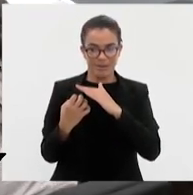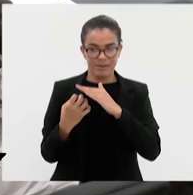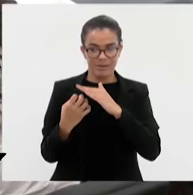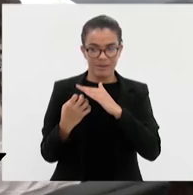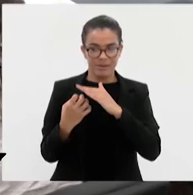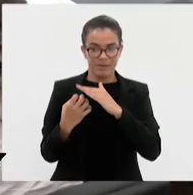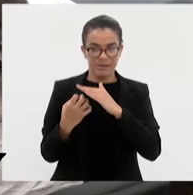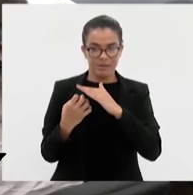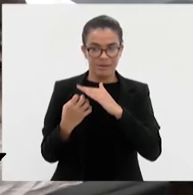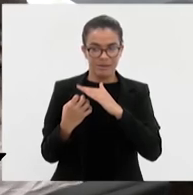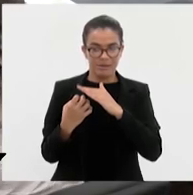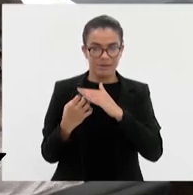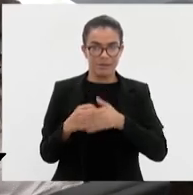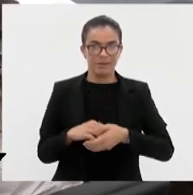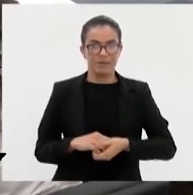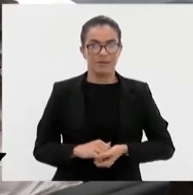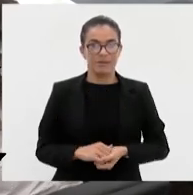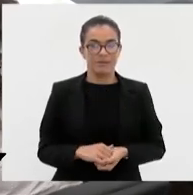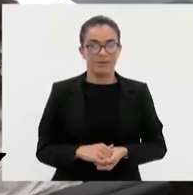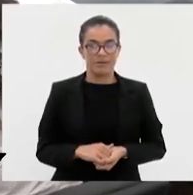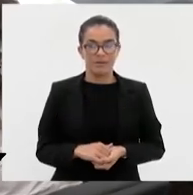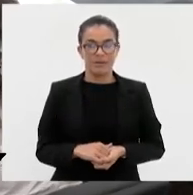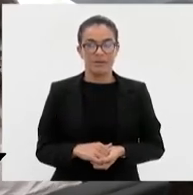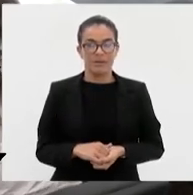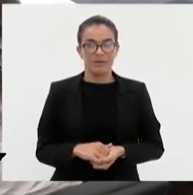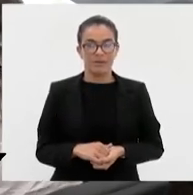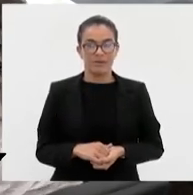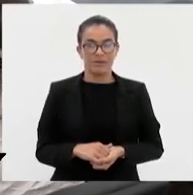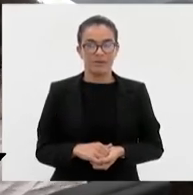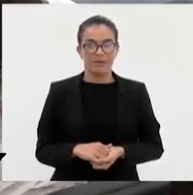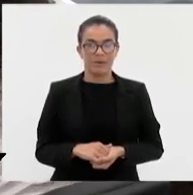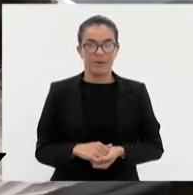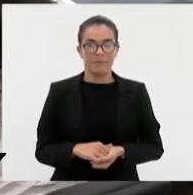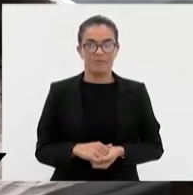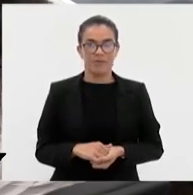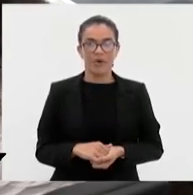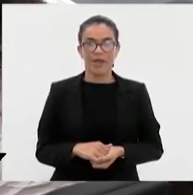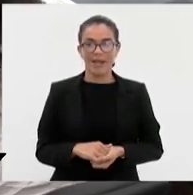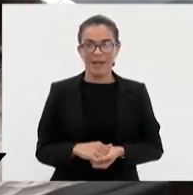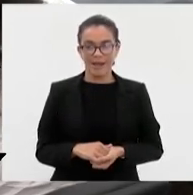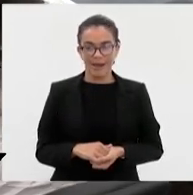É claro que as federações...